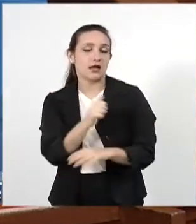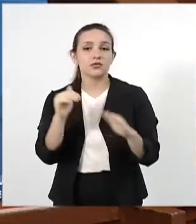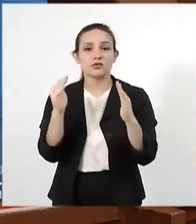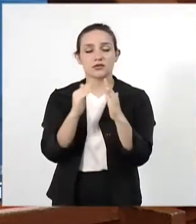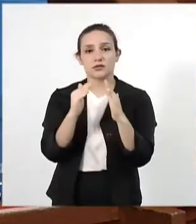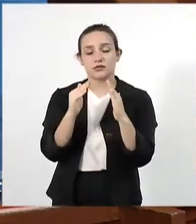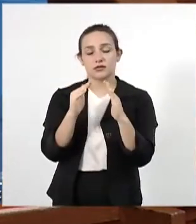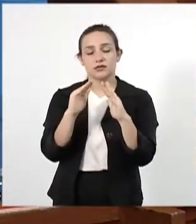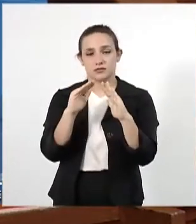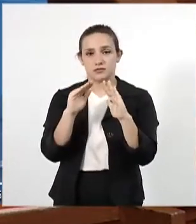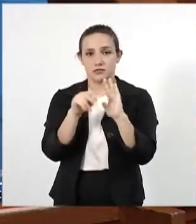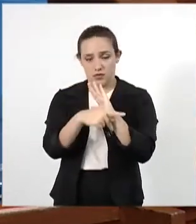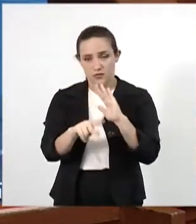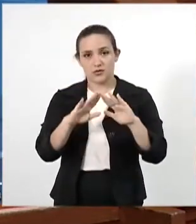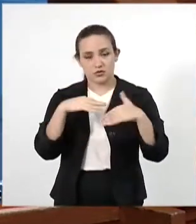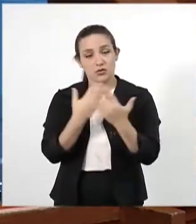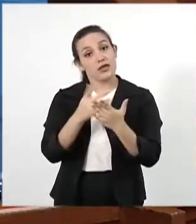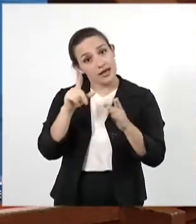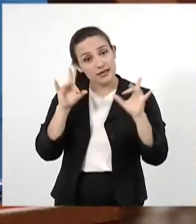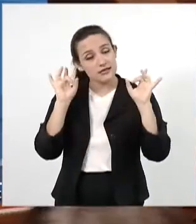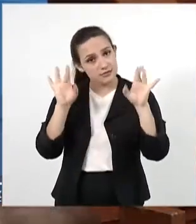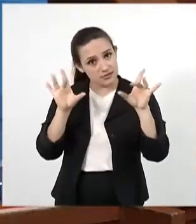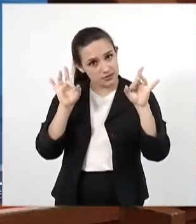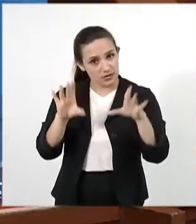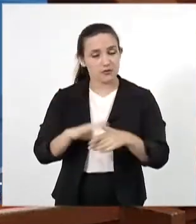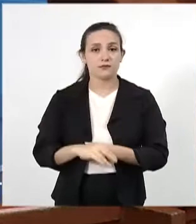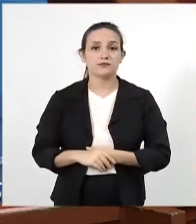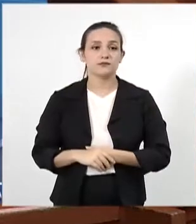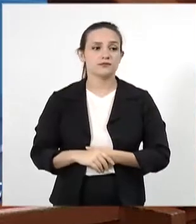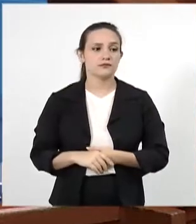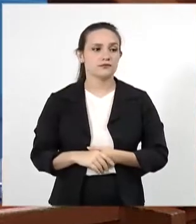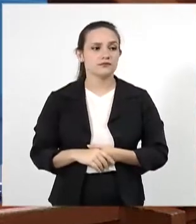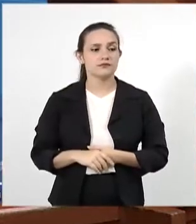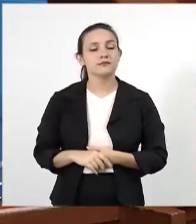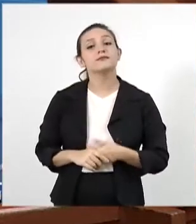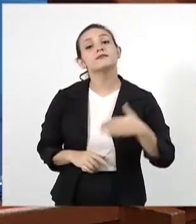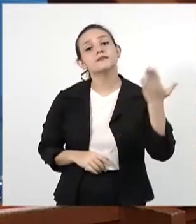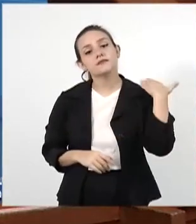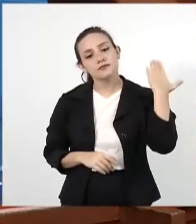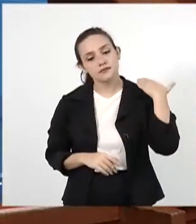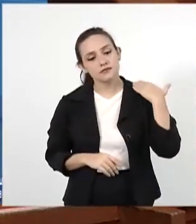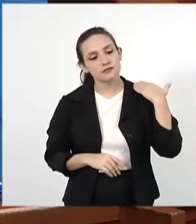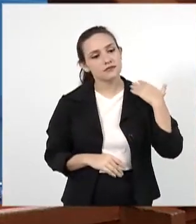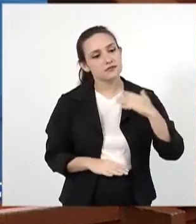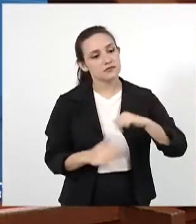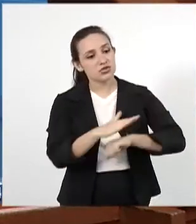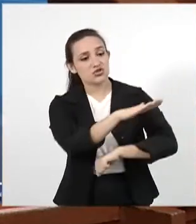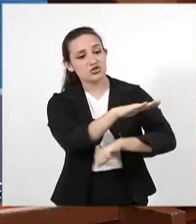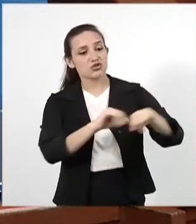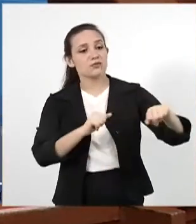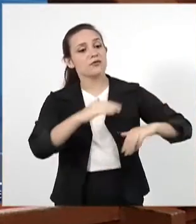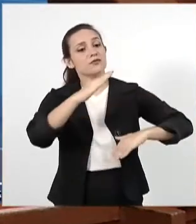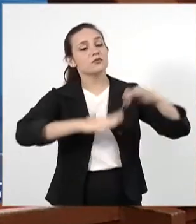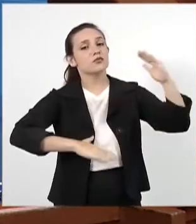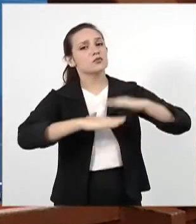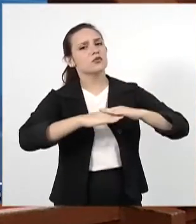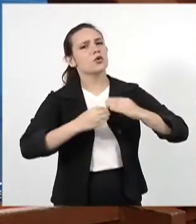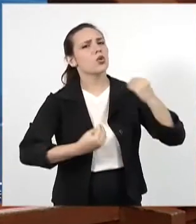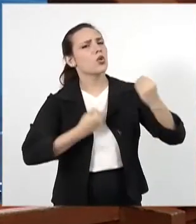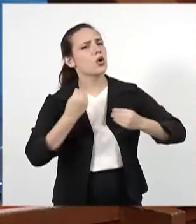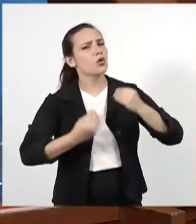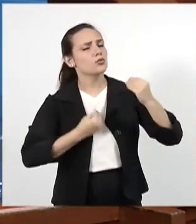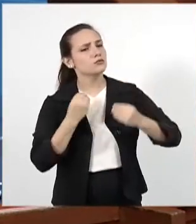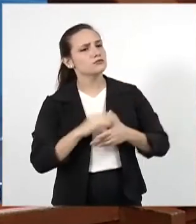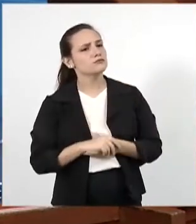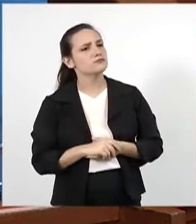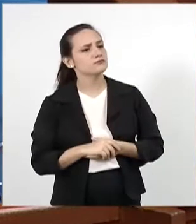especiais, elas contratavam ou contratam os seus profissionais, levando em consideração